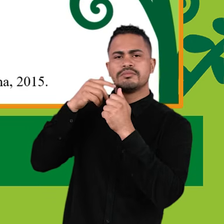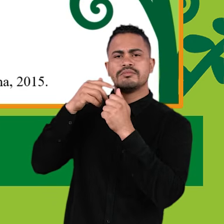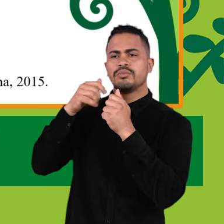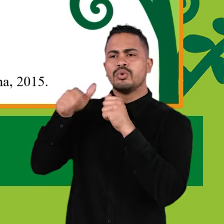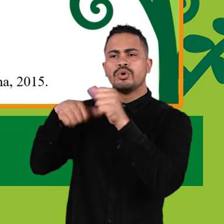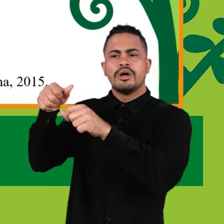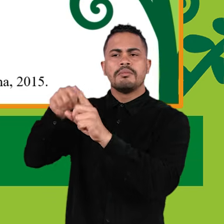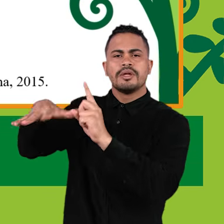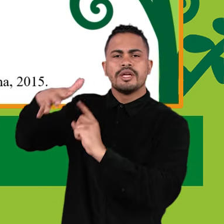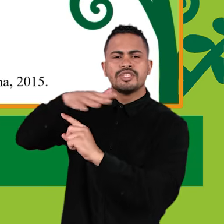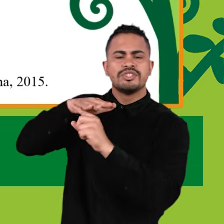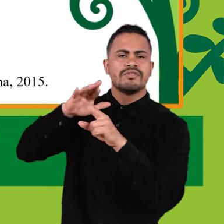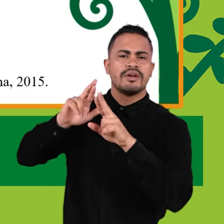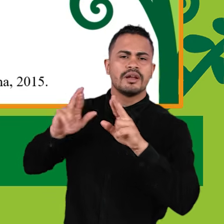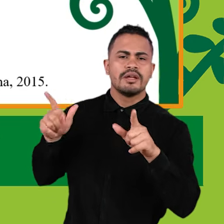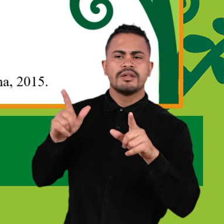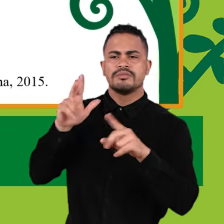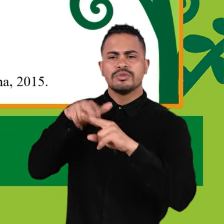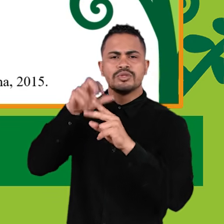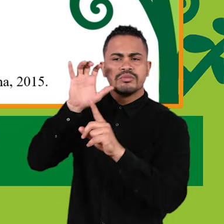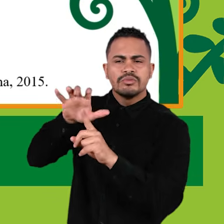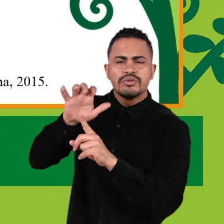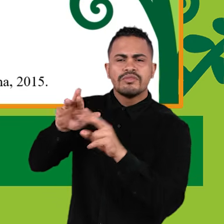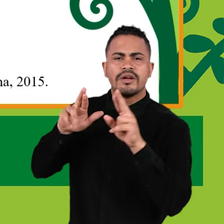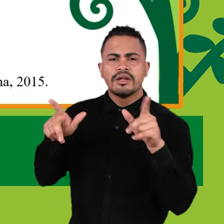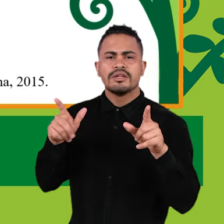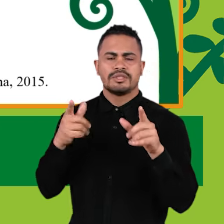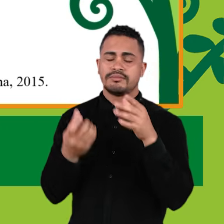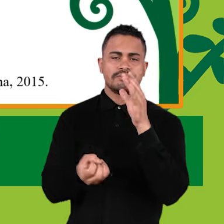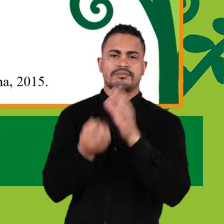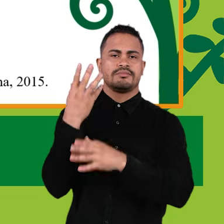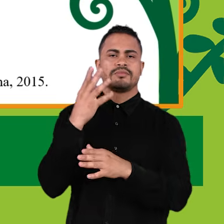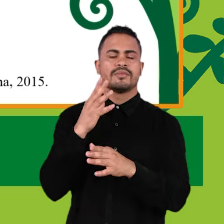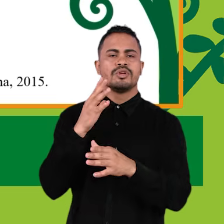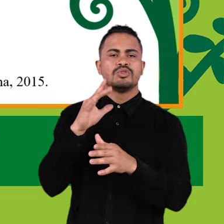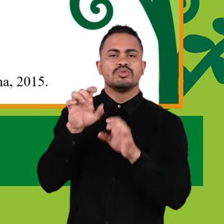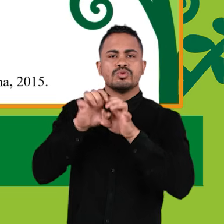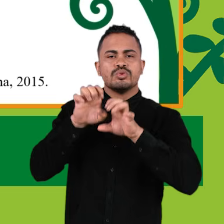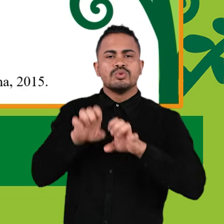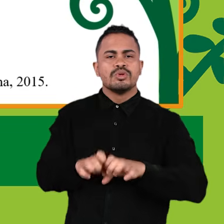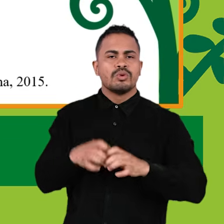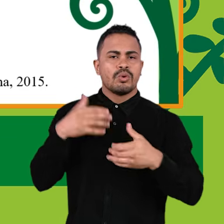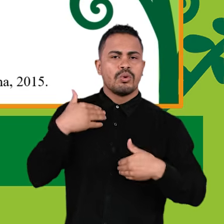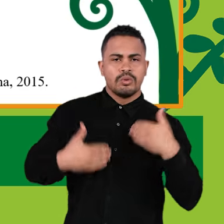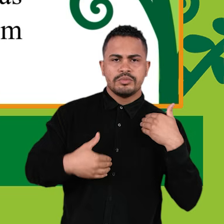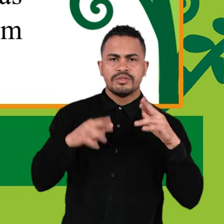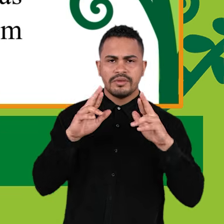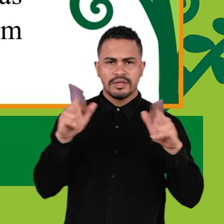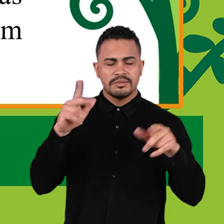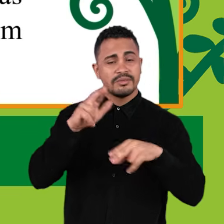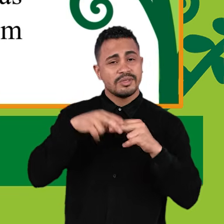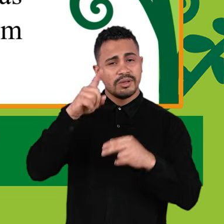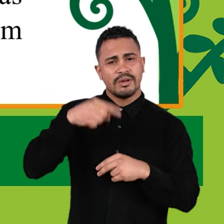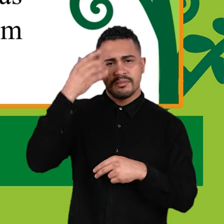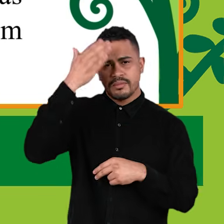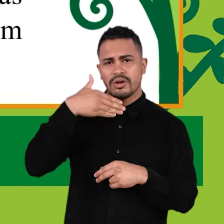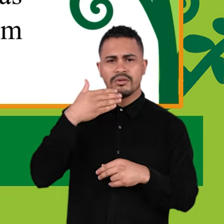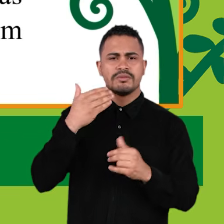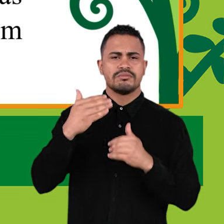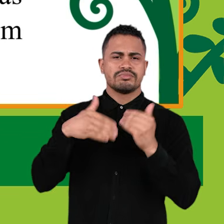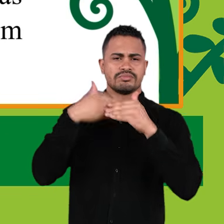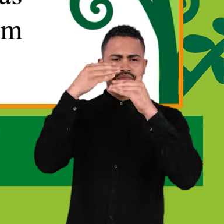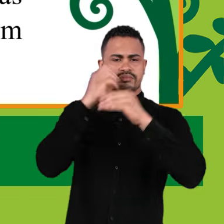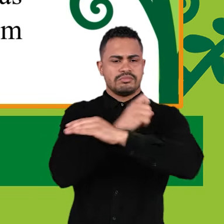diferentes e, por pressões seletivas diferentes, ele originou estruturas diferentes, né? Então, é mais uma prova aí da evolução